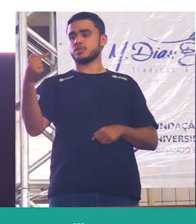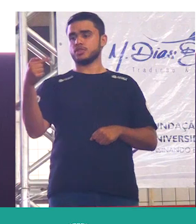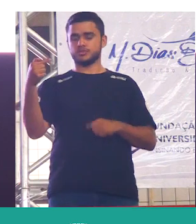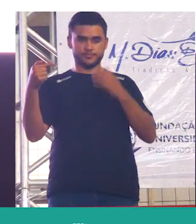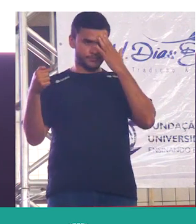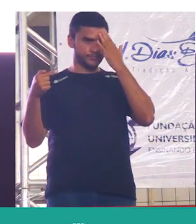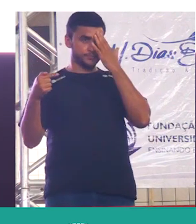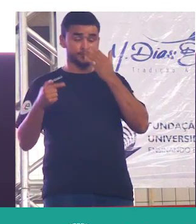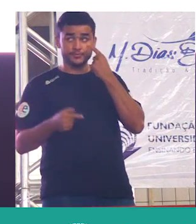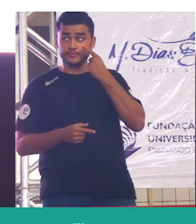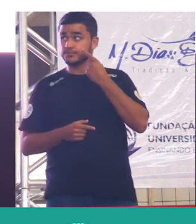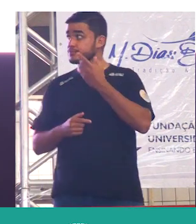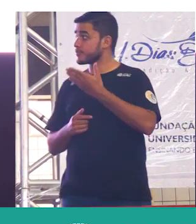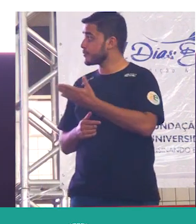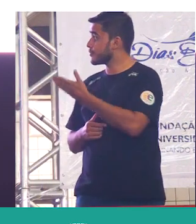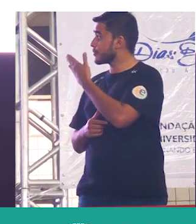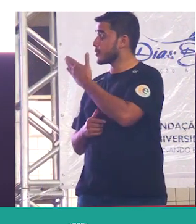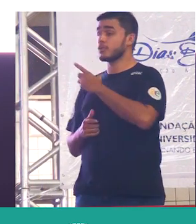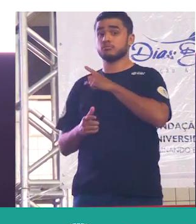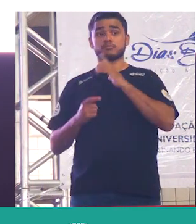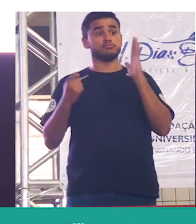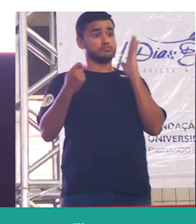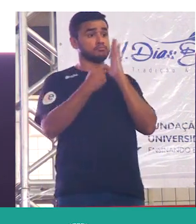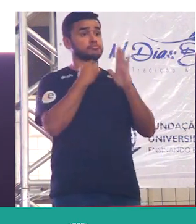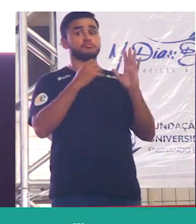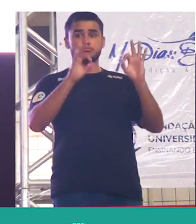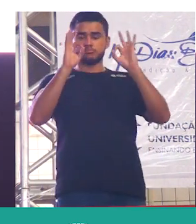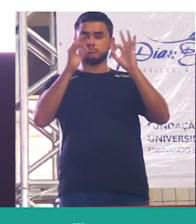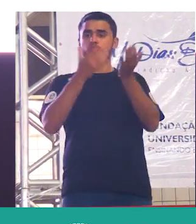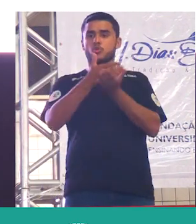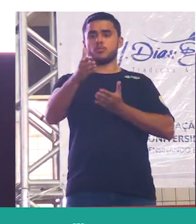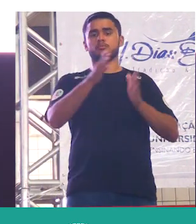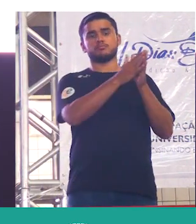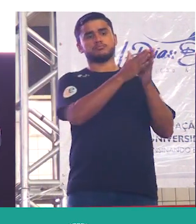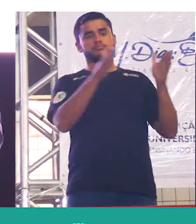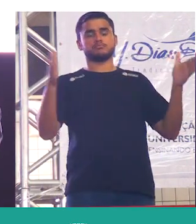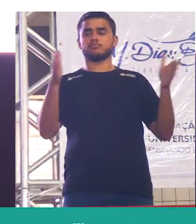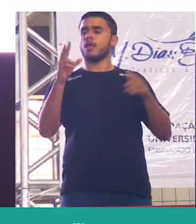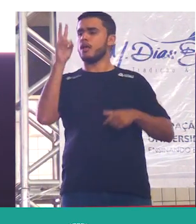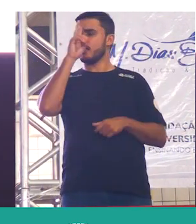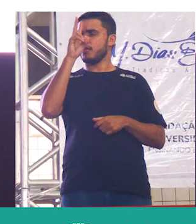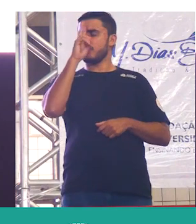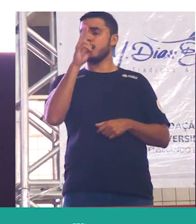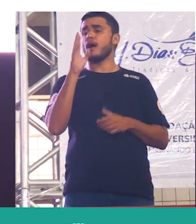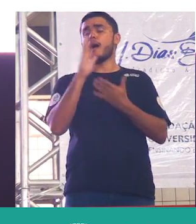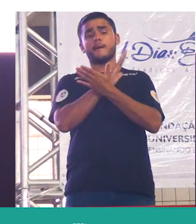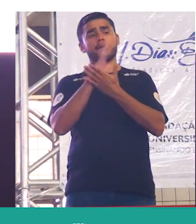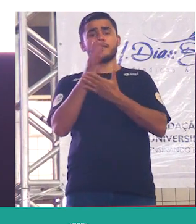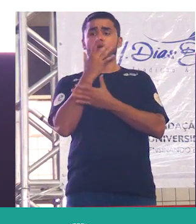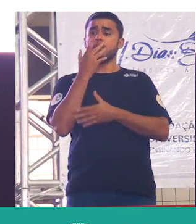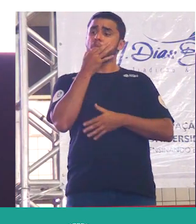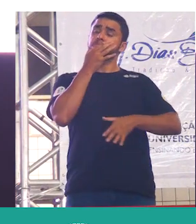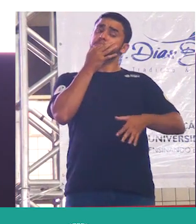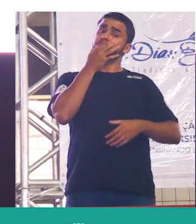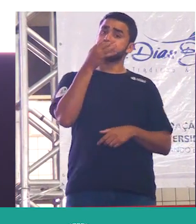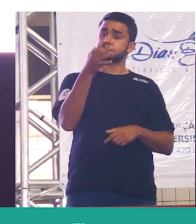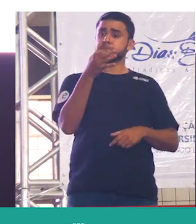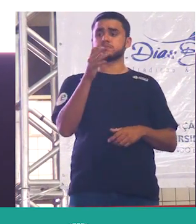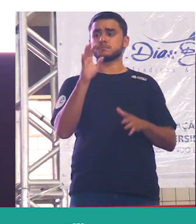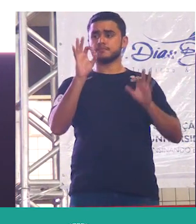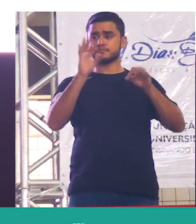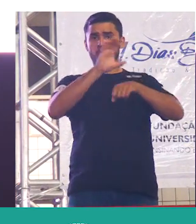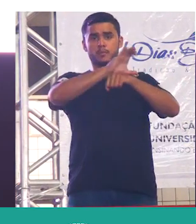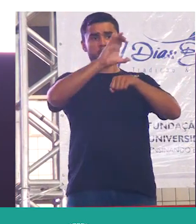1967. Ela foi promulgada nesse governo militar. Para alguns críticos, ela